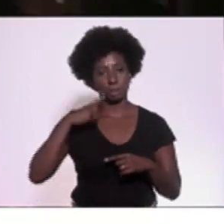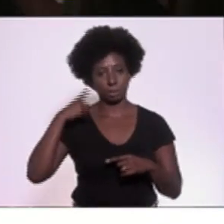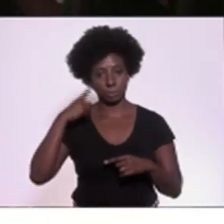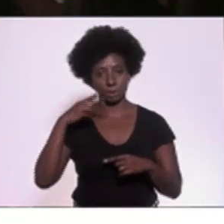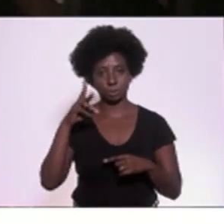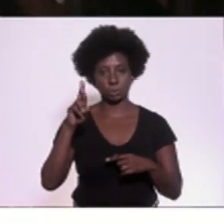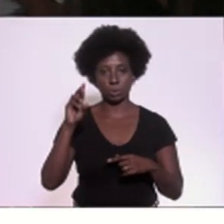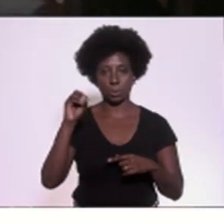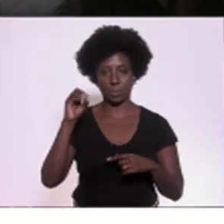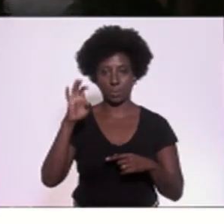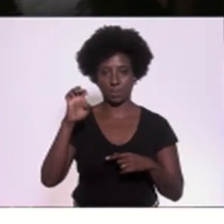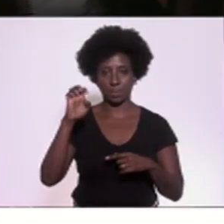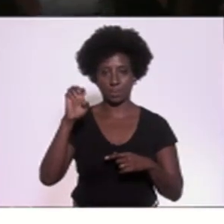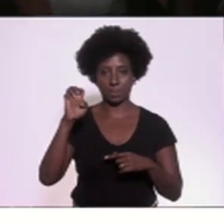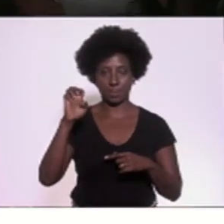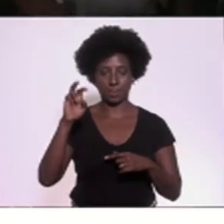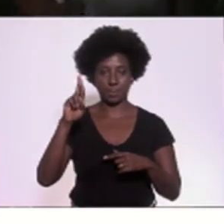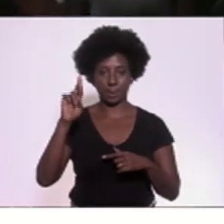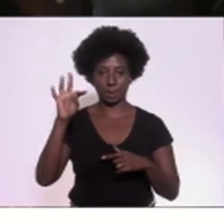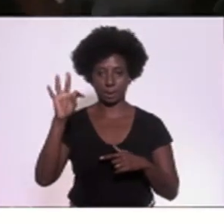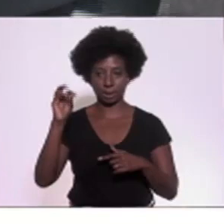voto contrário num projeto anterior, o